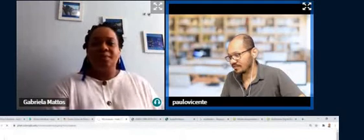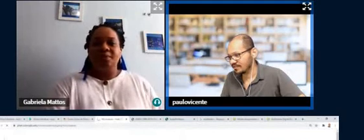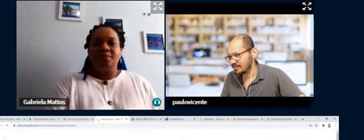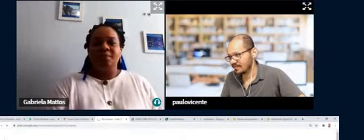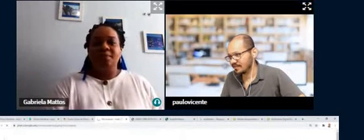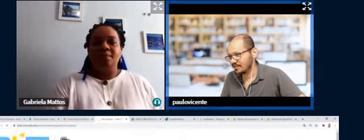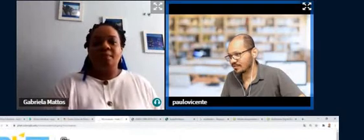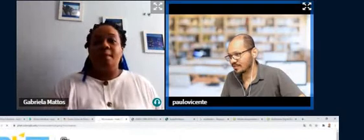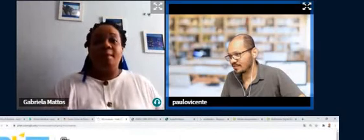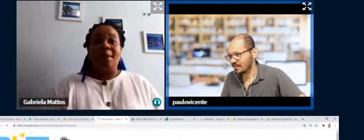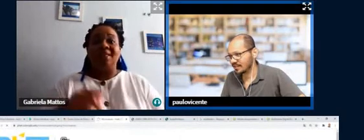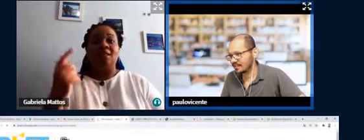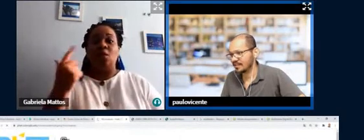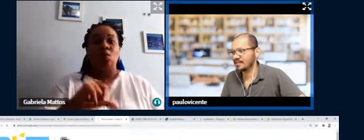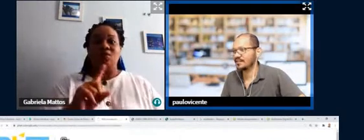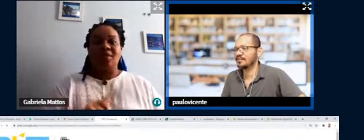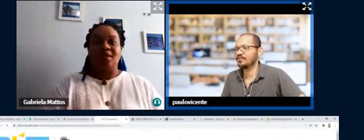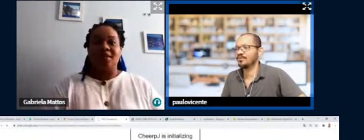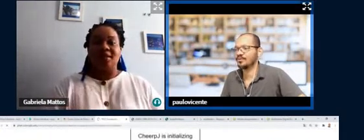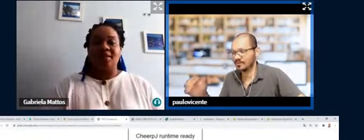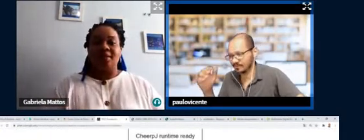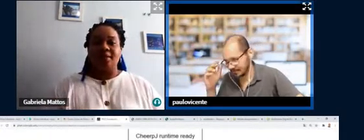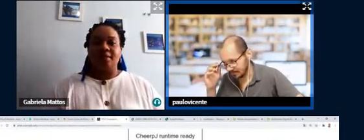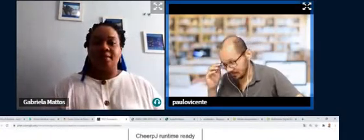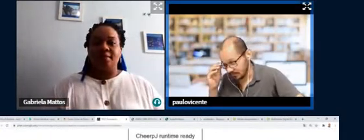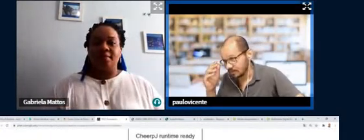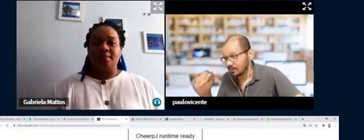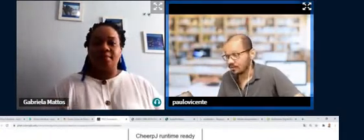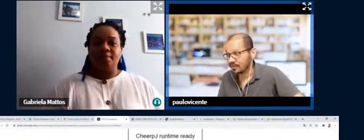rodar... Deixa eu ver se ele vai rodar aqui no